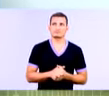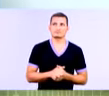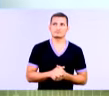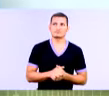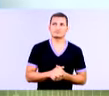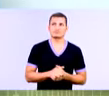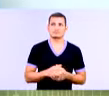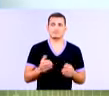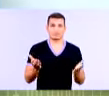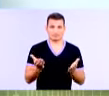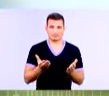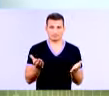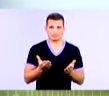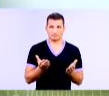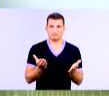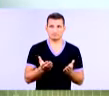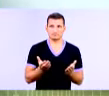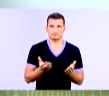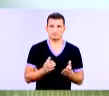E agora, gente,